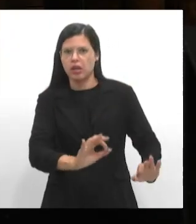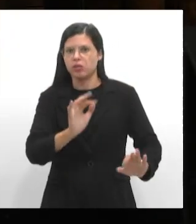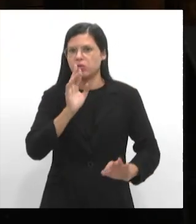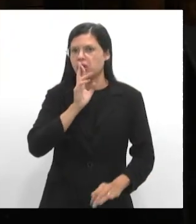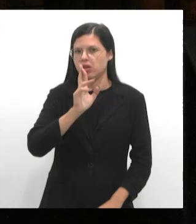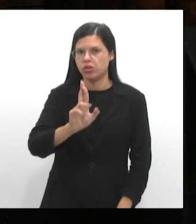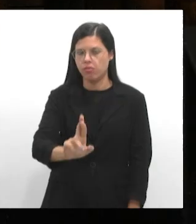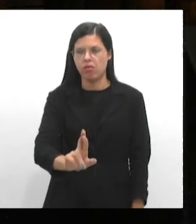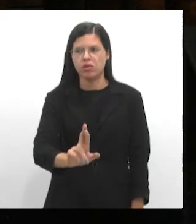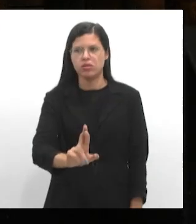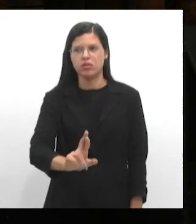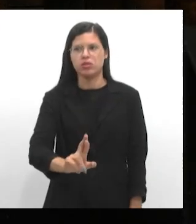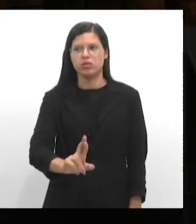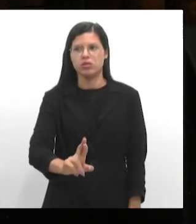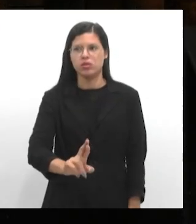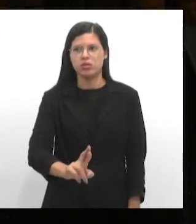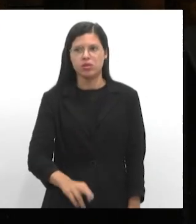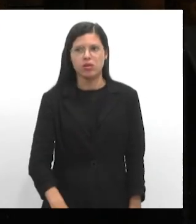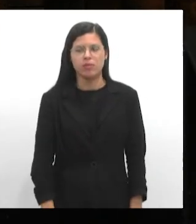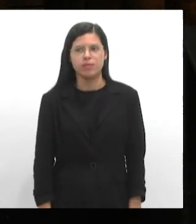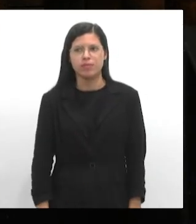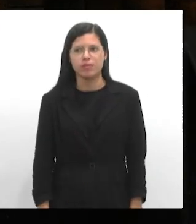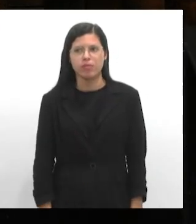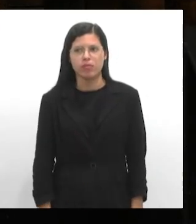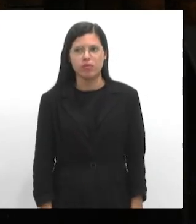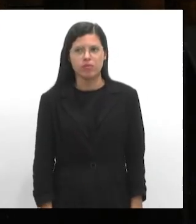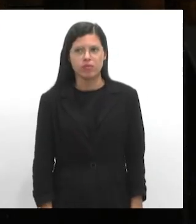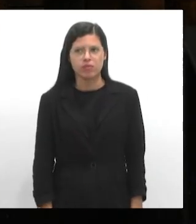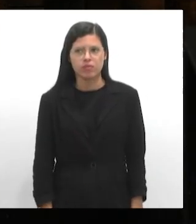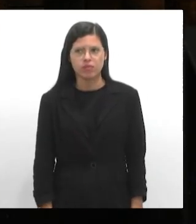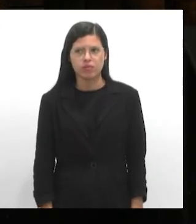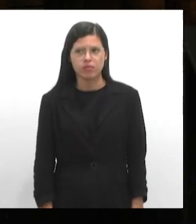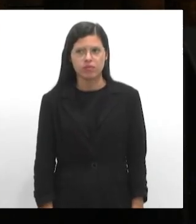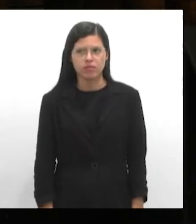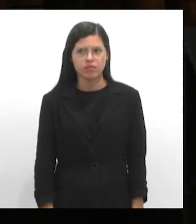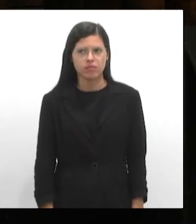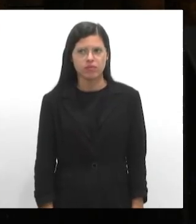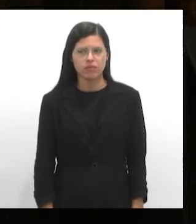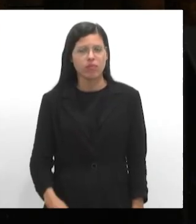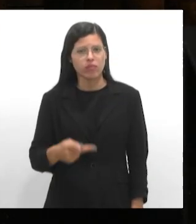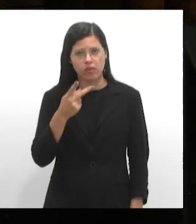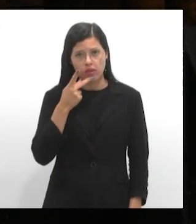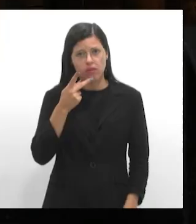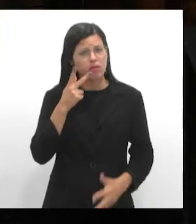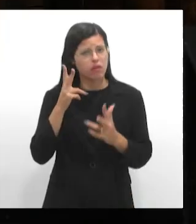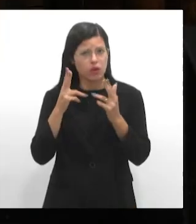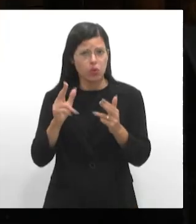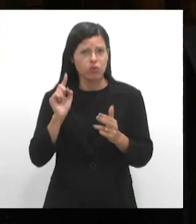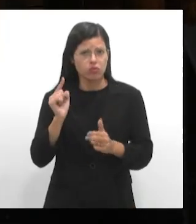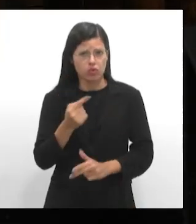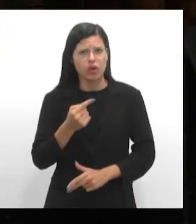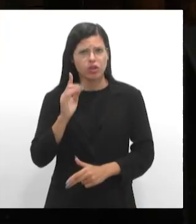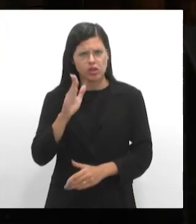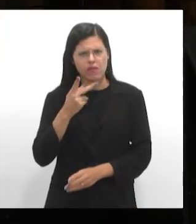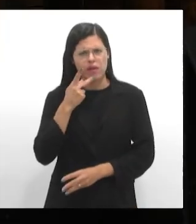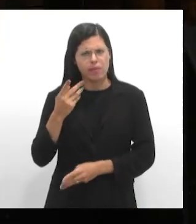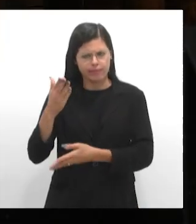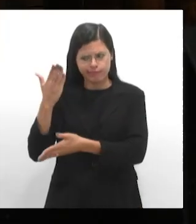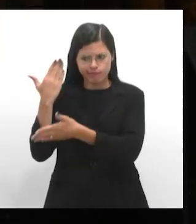resposta, ao afirmar, como já vimos, estamos fazendo aqui há muito tempo, que tem que